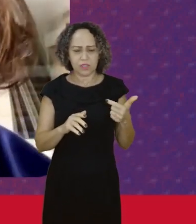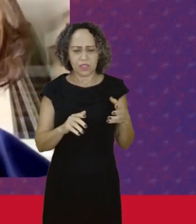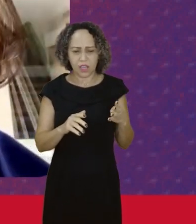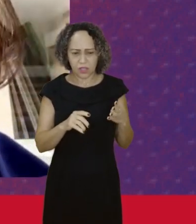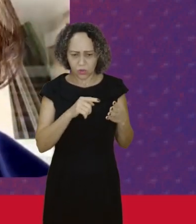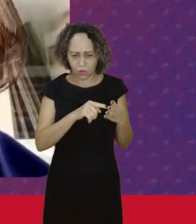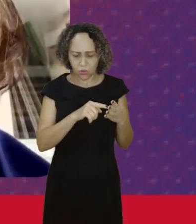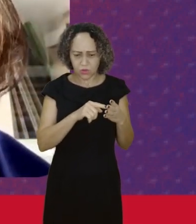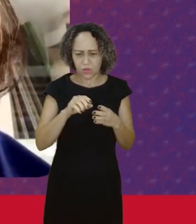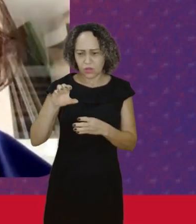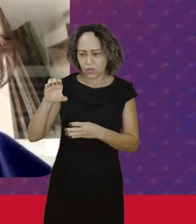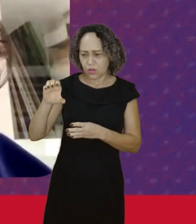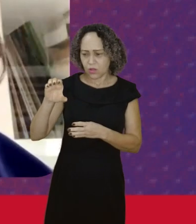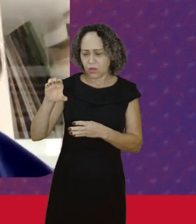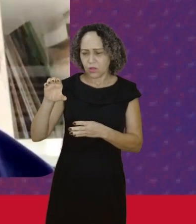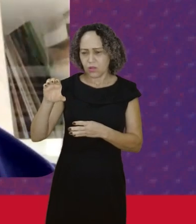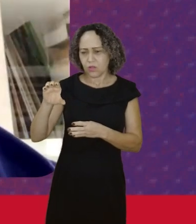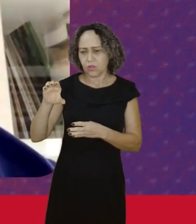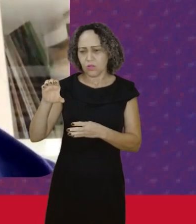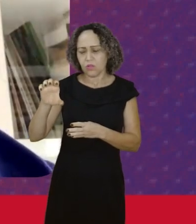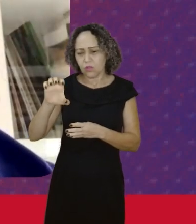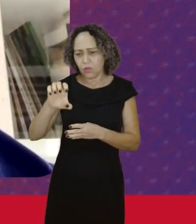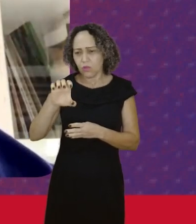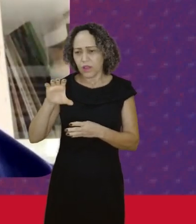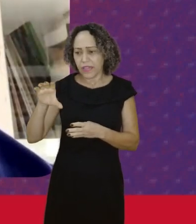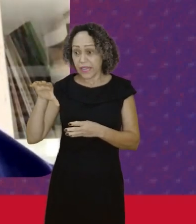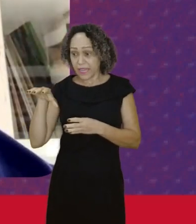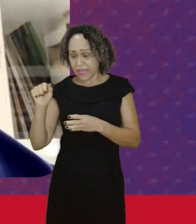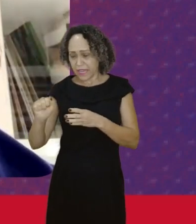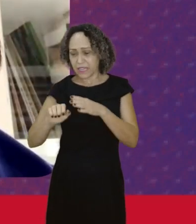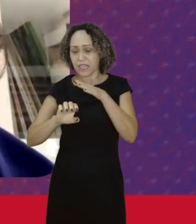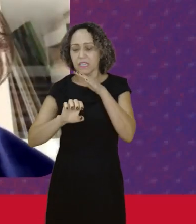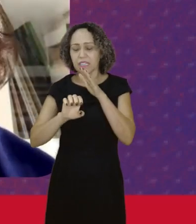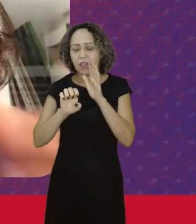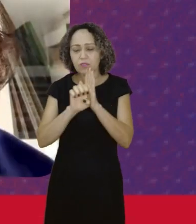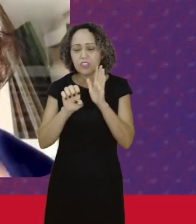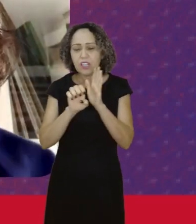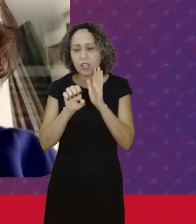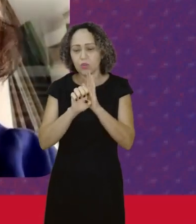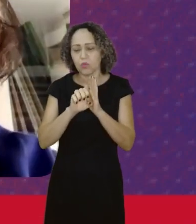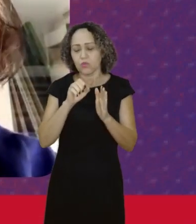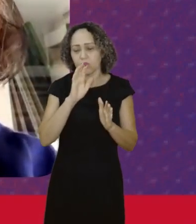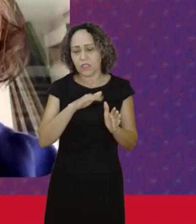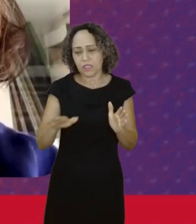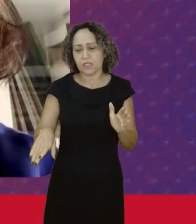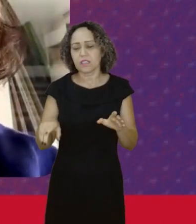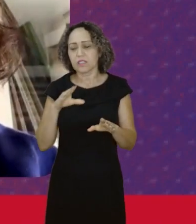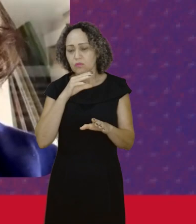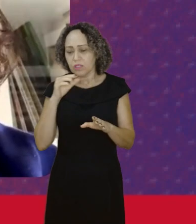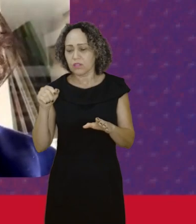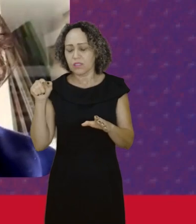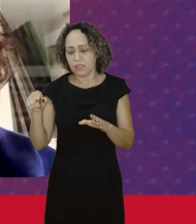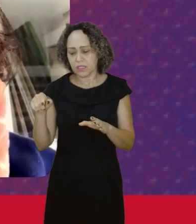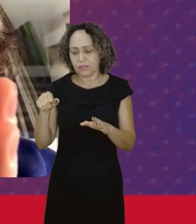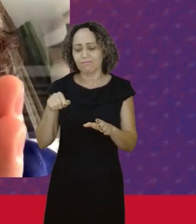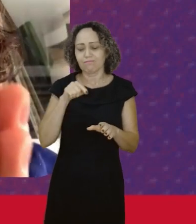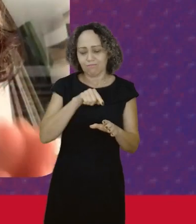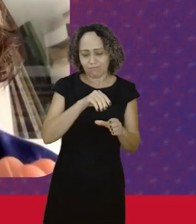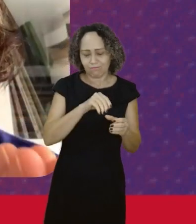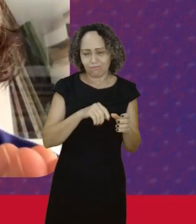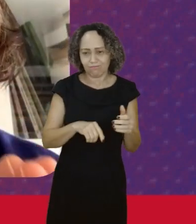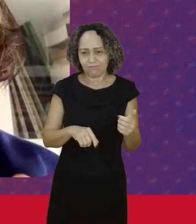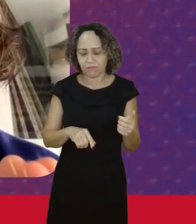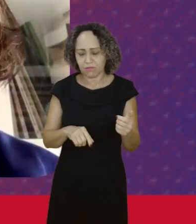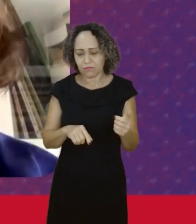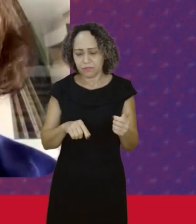Criança e do Adolescente. Ou seja, a questão dos direitos humanos prevalece em